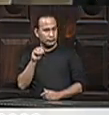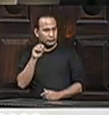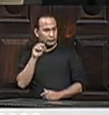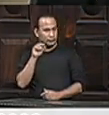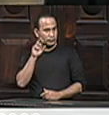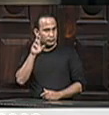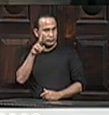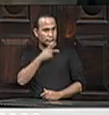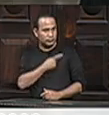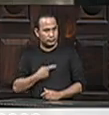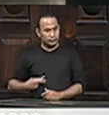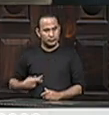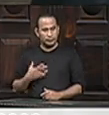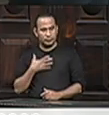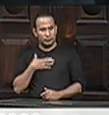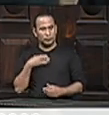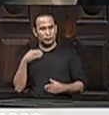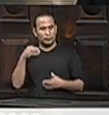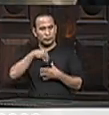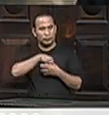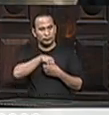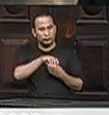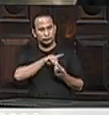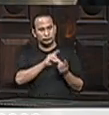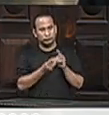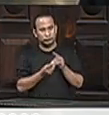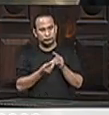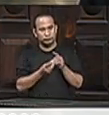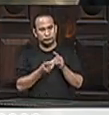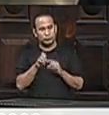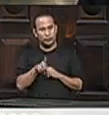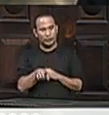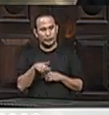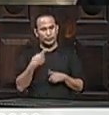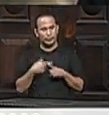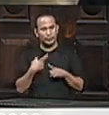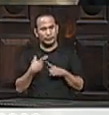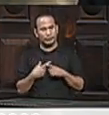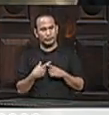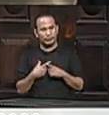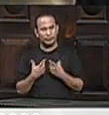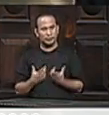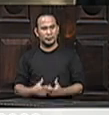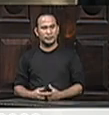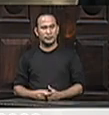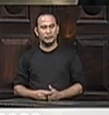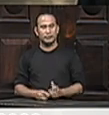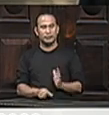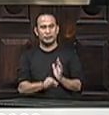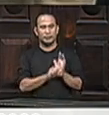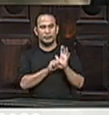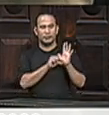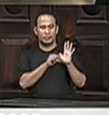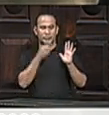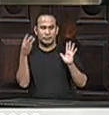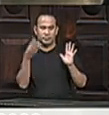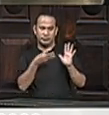Deputado Edson Bertassi. Parecer favorável. Voto divergente, senhor presidente. Deputado Luiz Paulo,